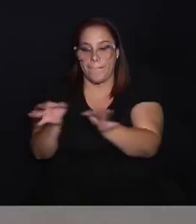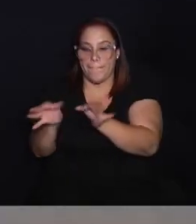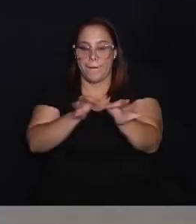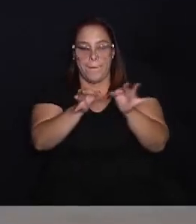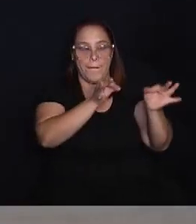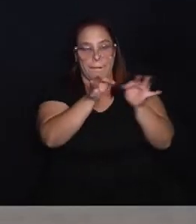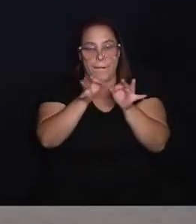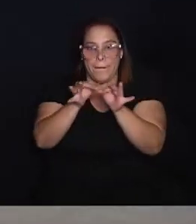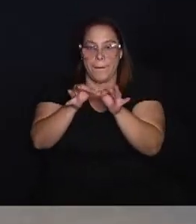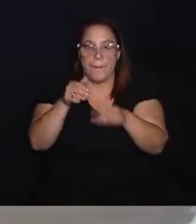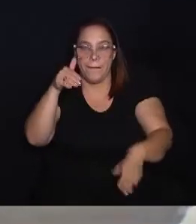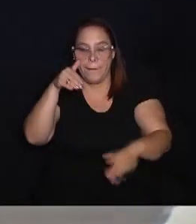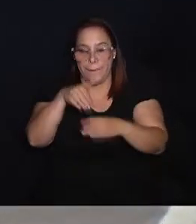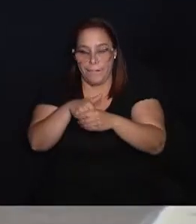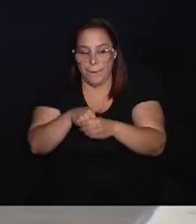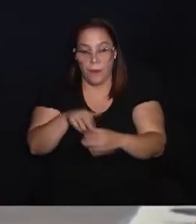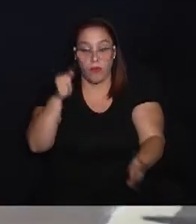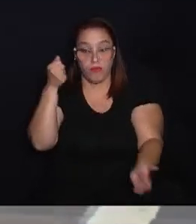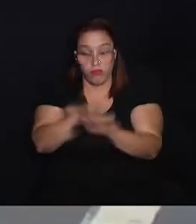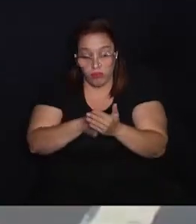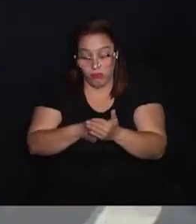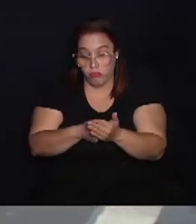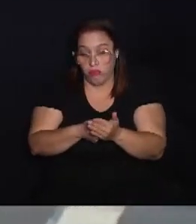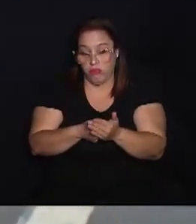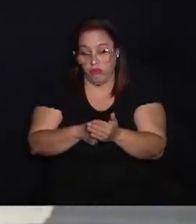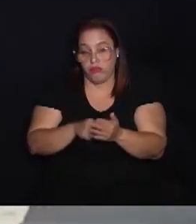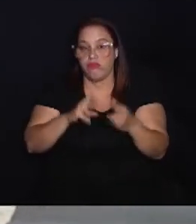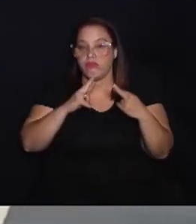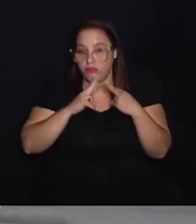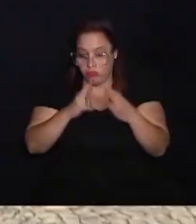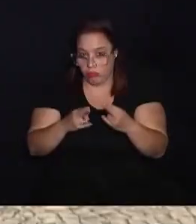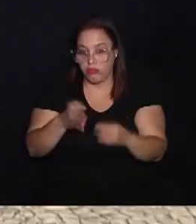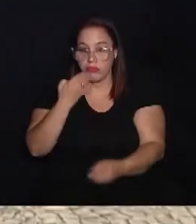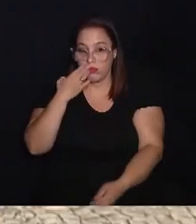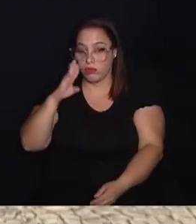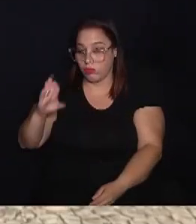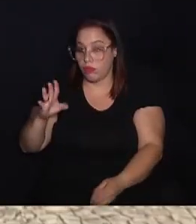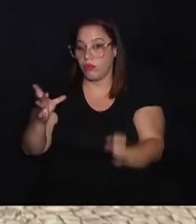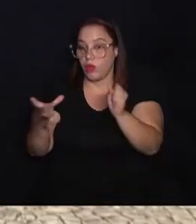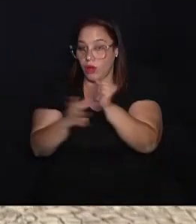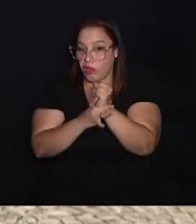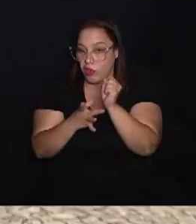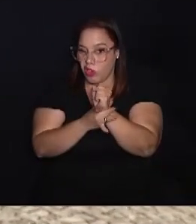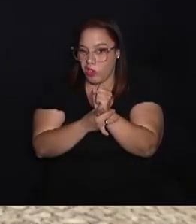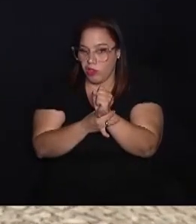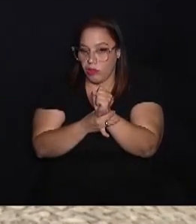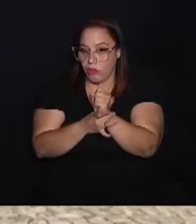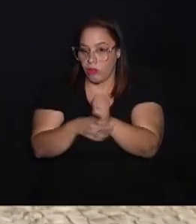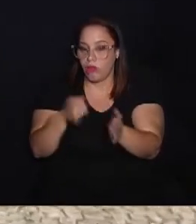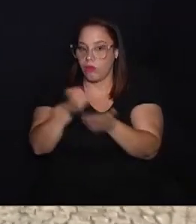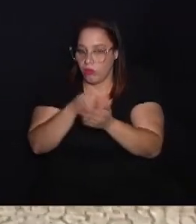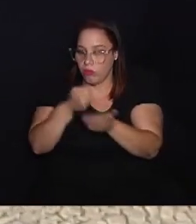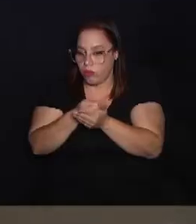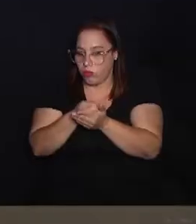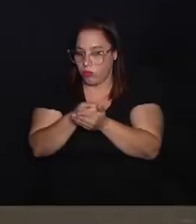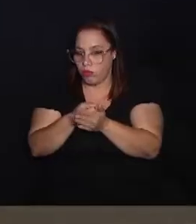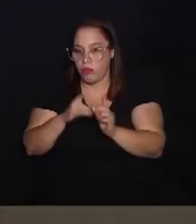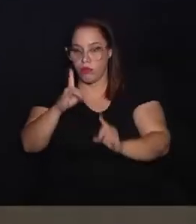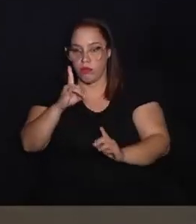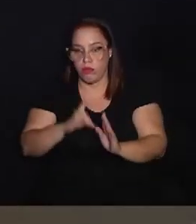para poder dar conta desse processo eleitoral, né, para que corresse tudo do ponto de vista tranquilo. Então, de escolta de urnas,